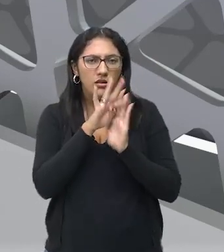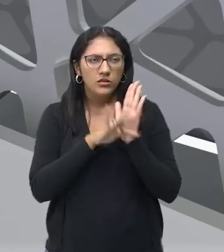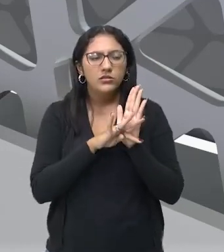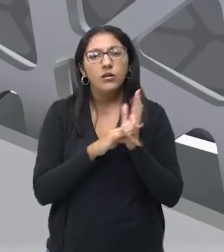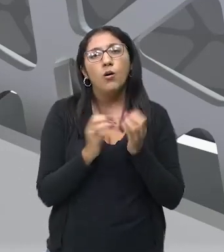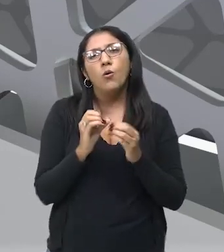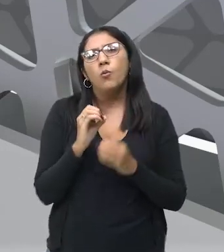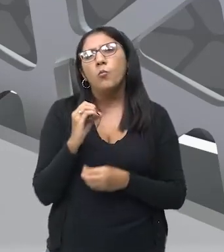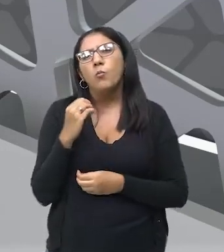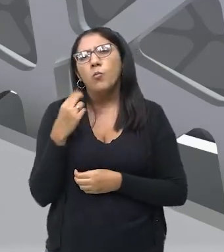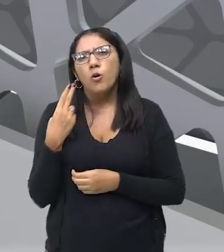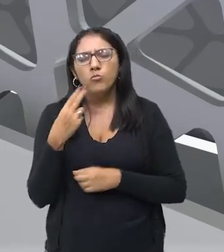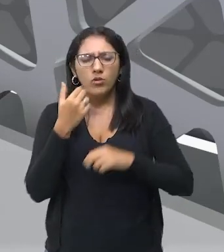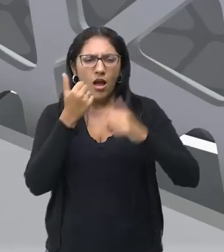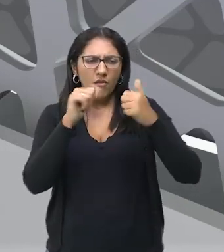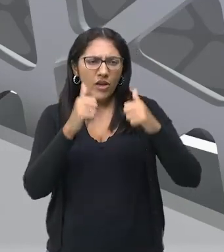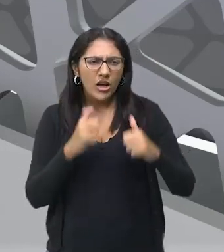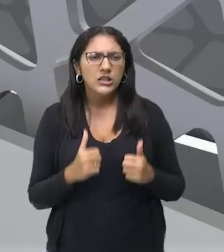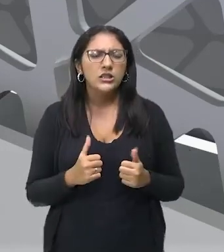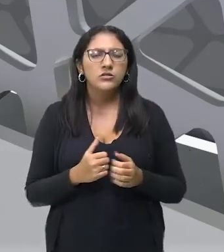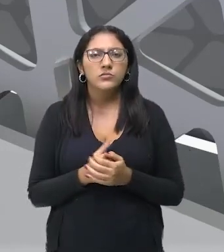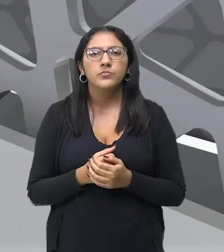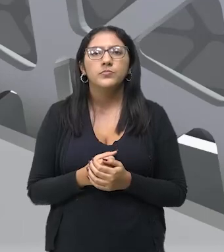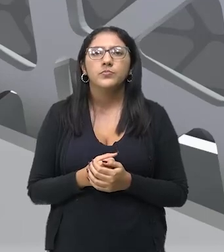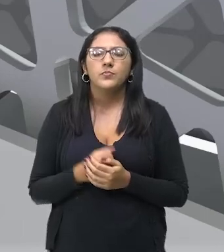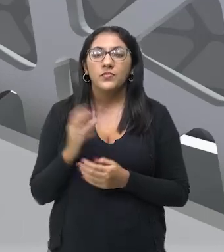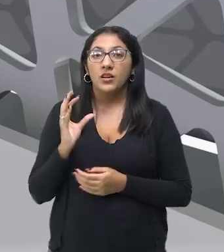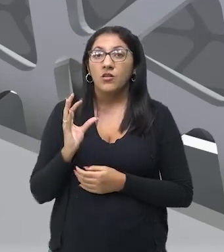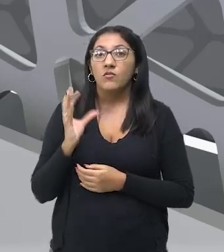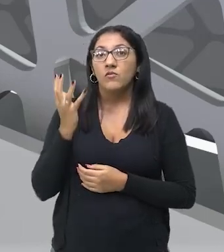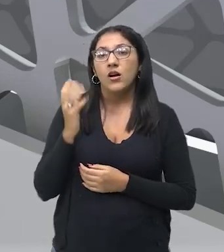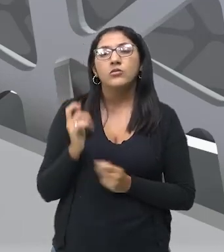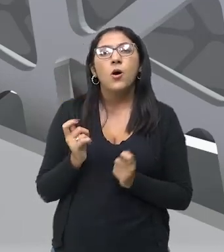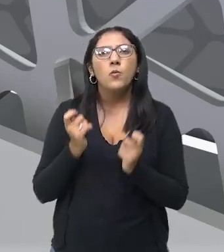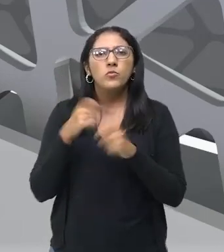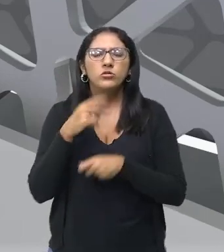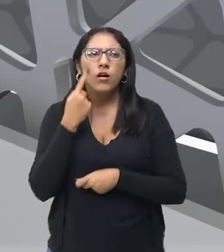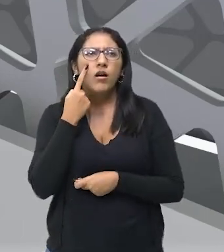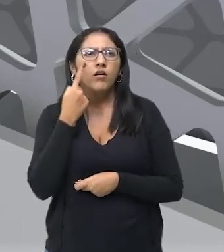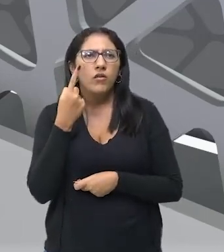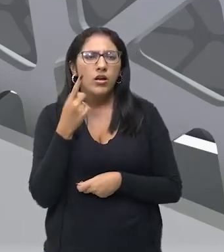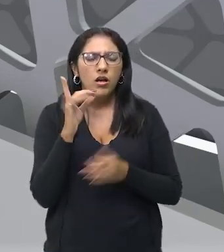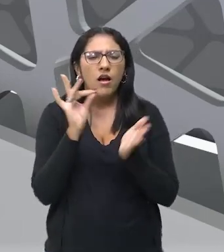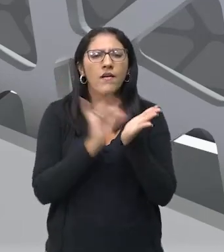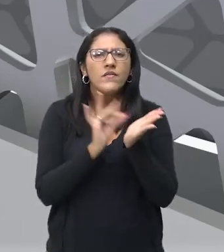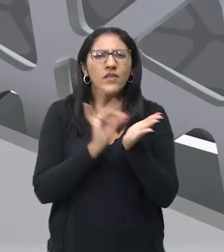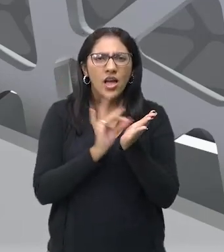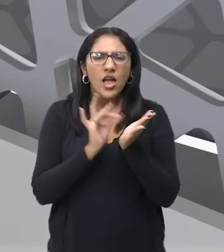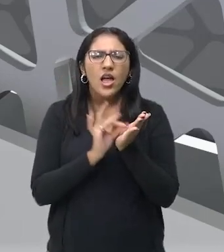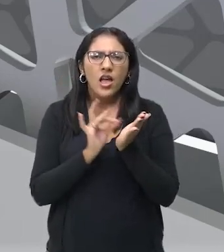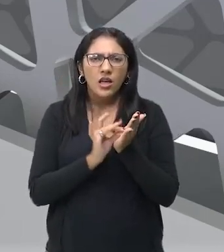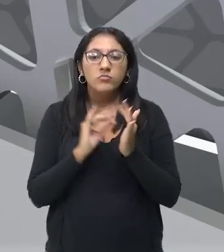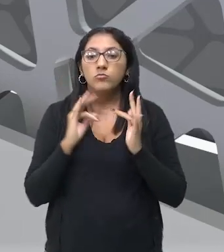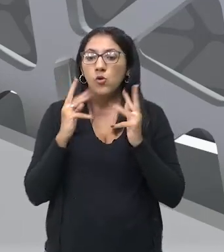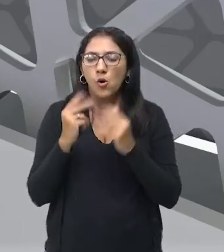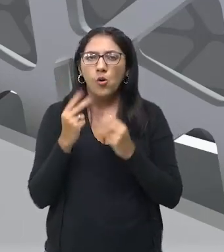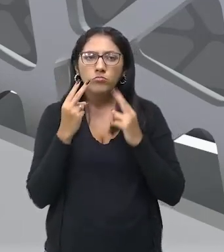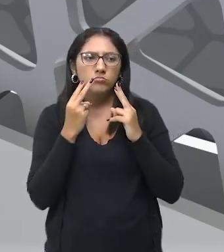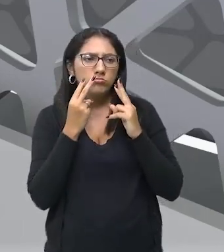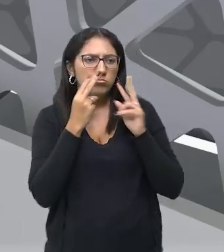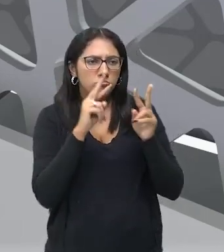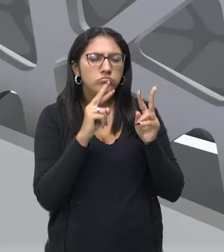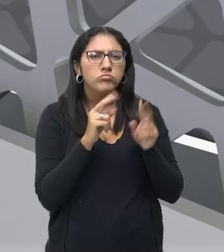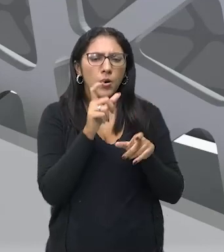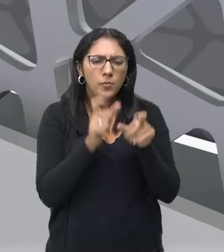ou avaliando uma situação, é que fato é tudo aquilo que pode ser comprovado pelos demais participantes da cena, por